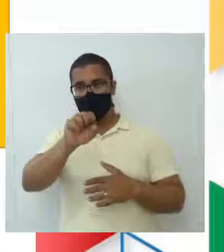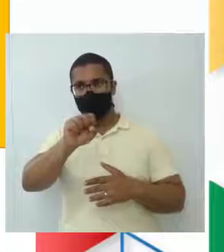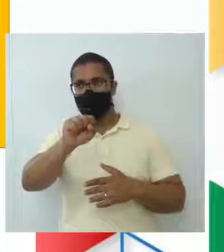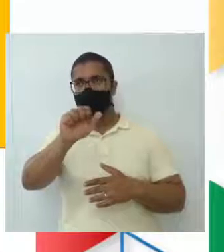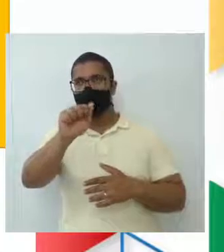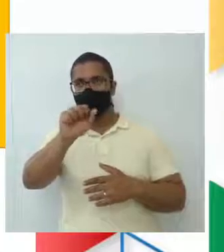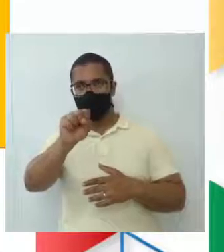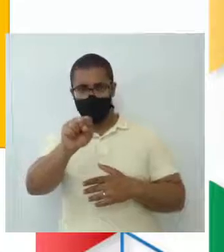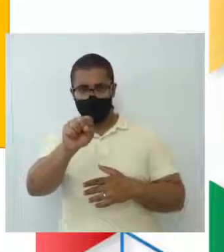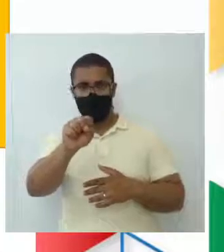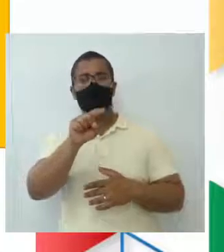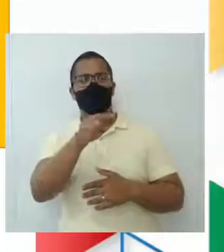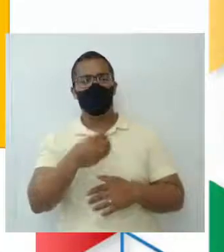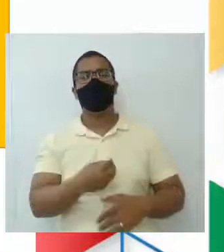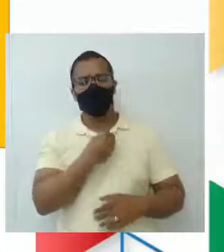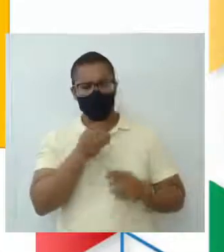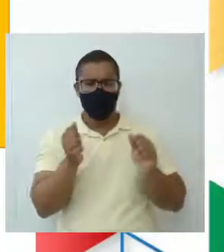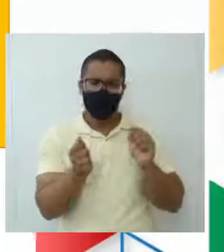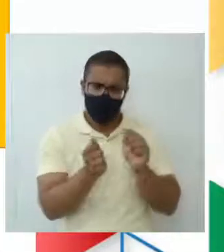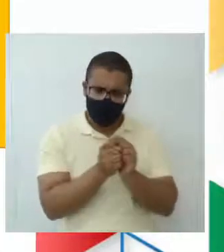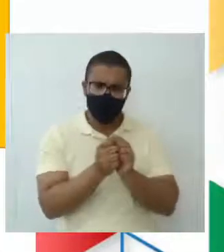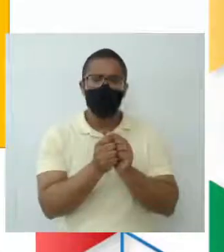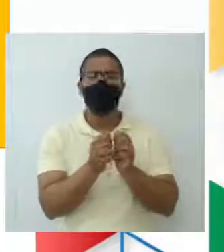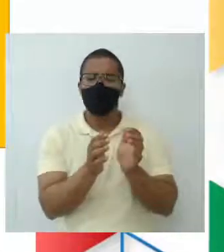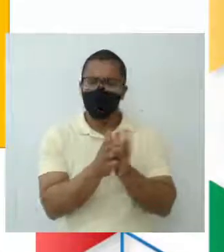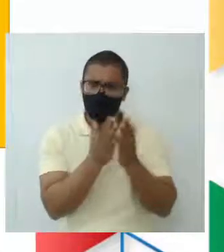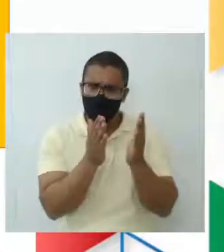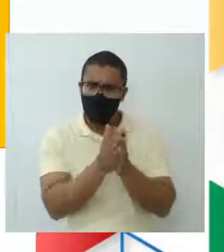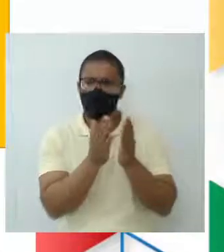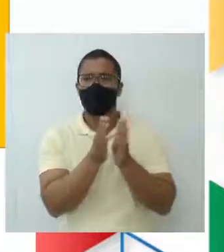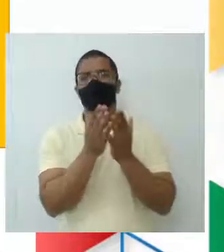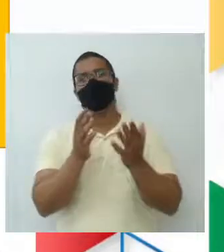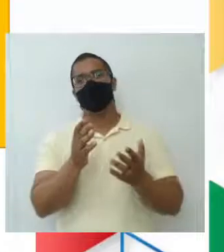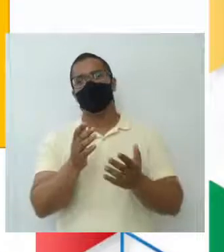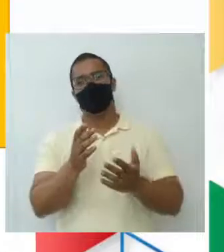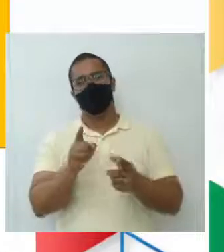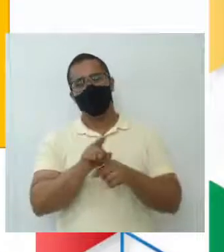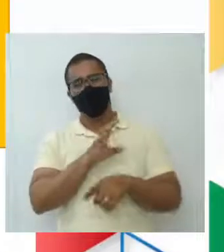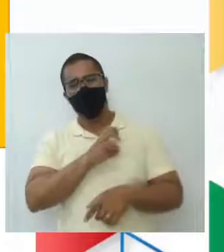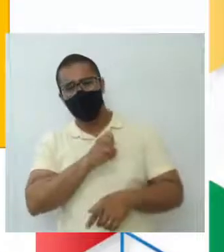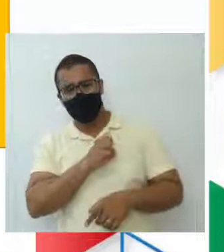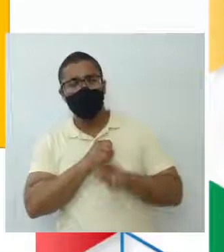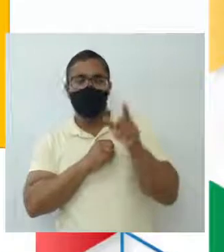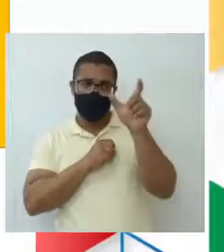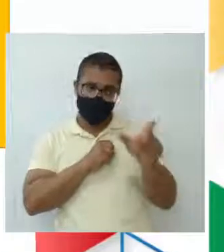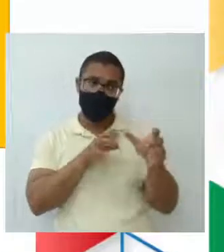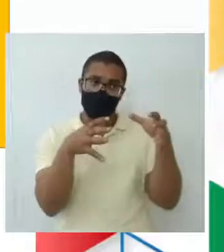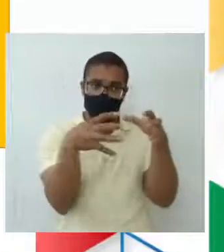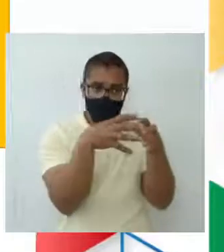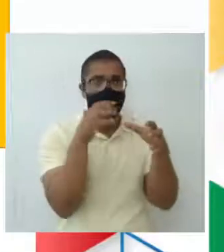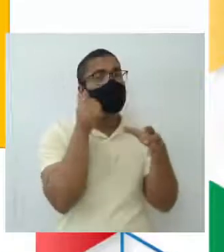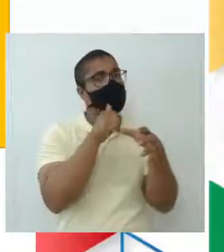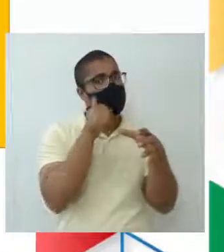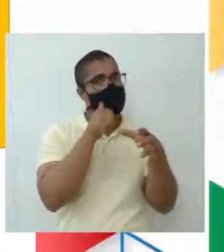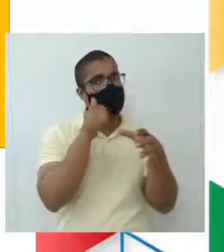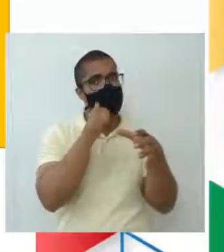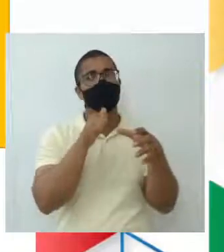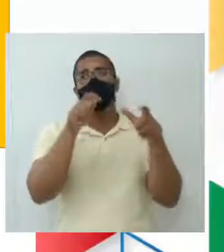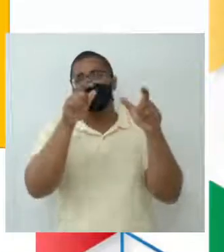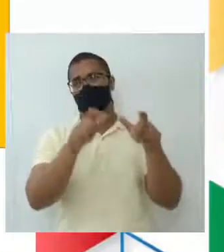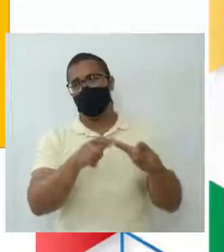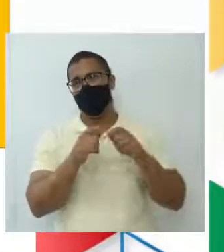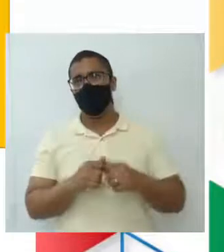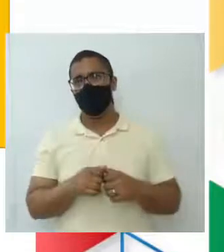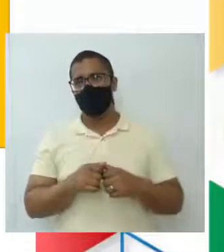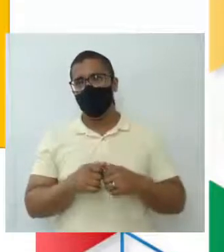amor e na pobreza, junto com Clara. Clara com ramo feminino, em Porciúncula. Vejam